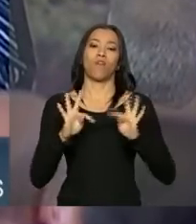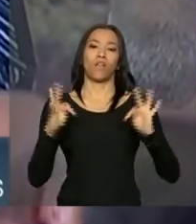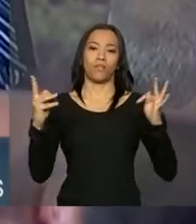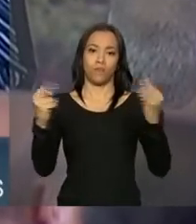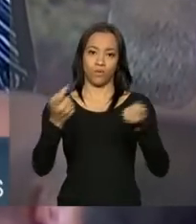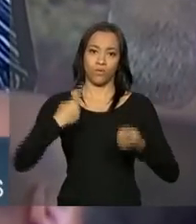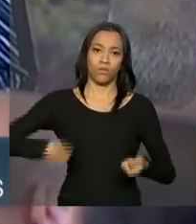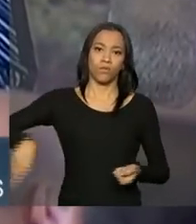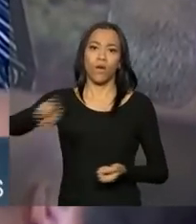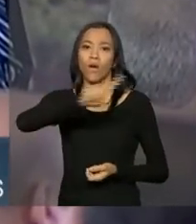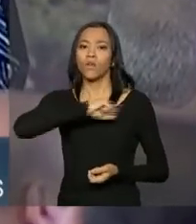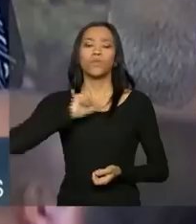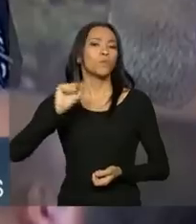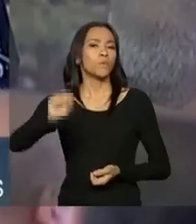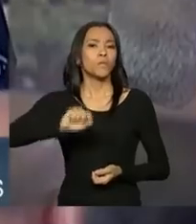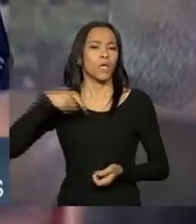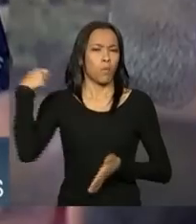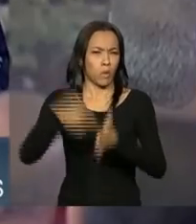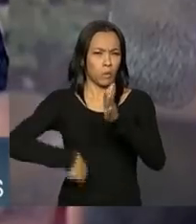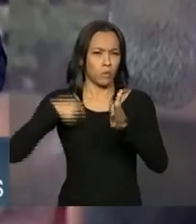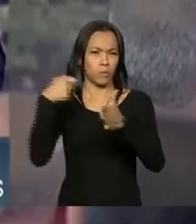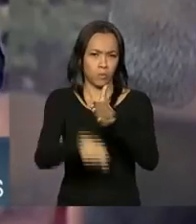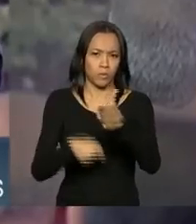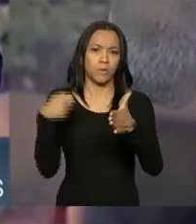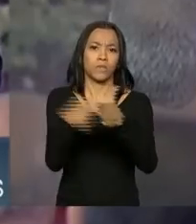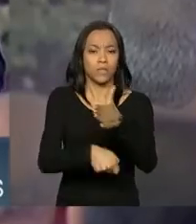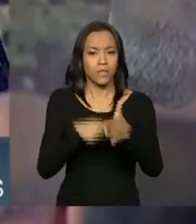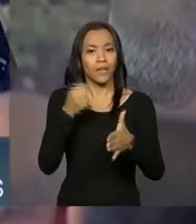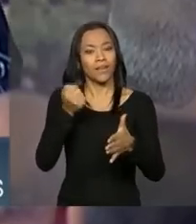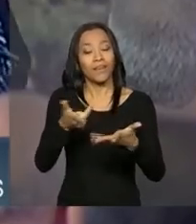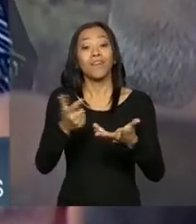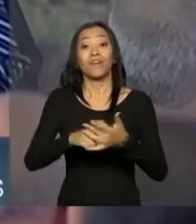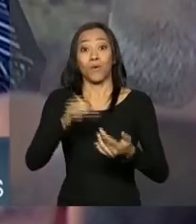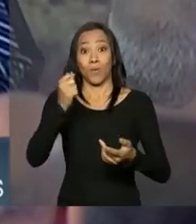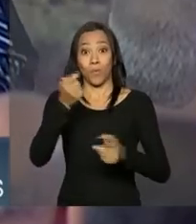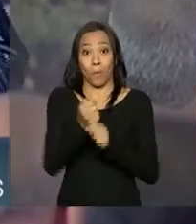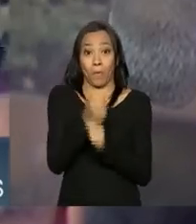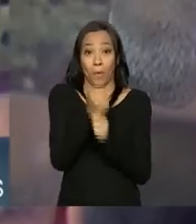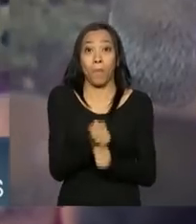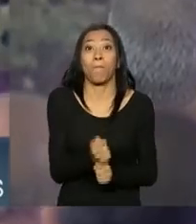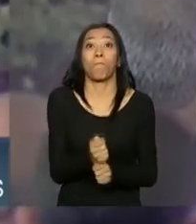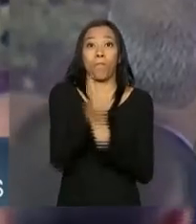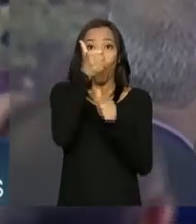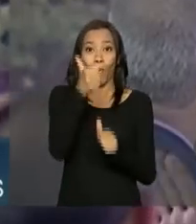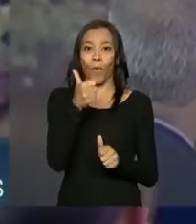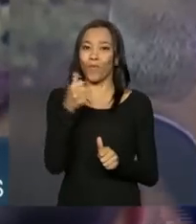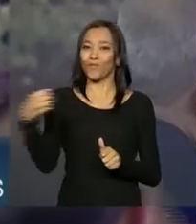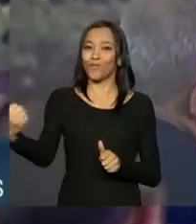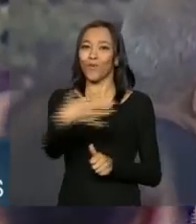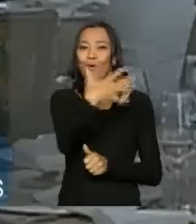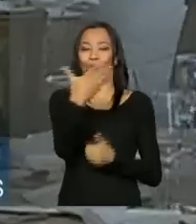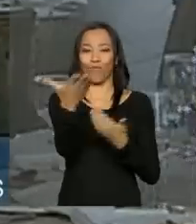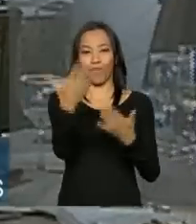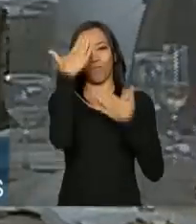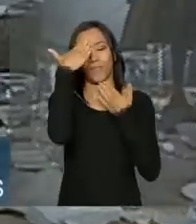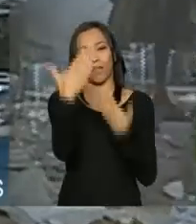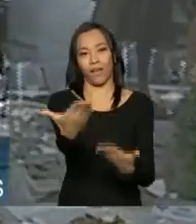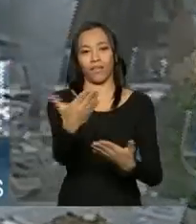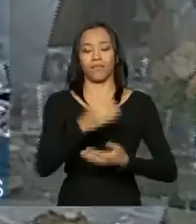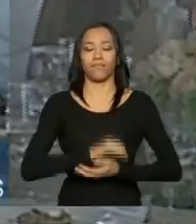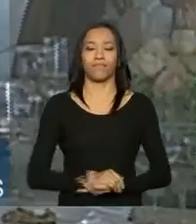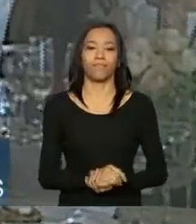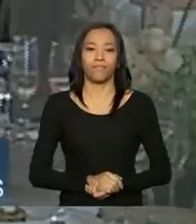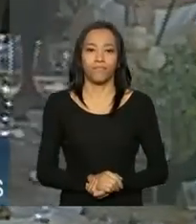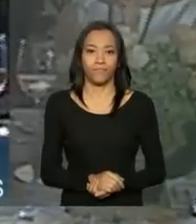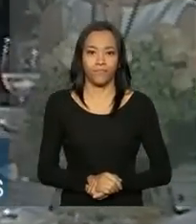nós, numa luta incessante, um próspero ano novo. Muito obrigado.